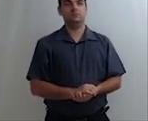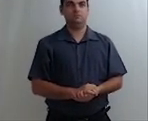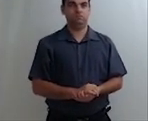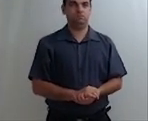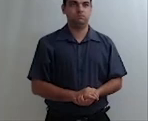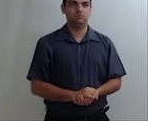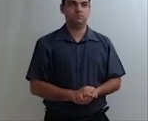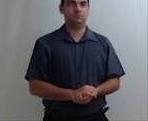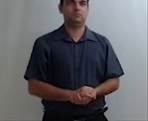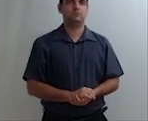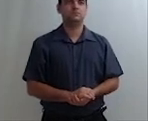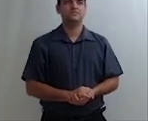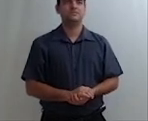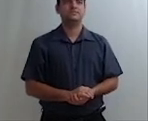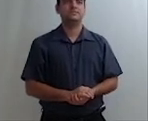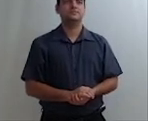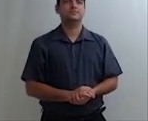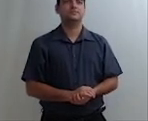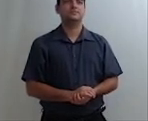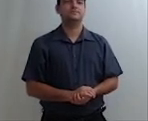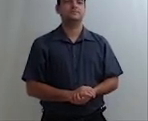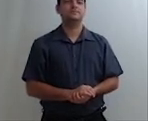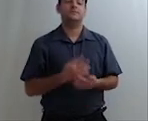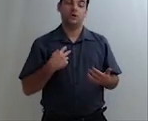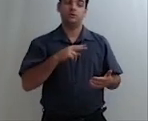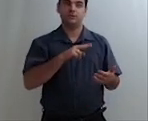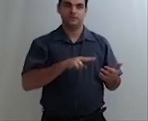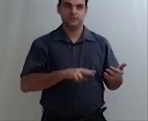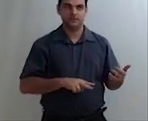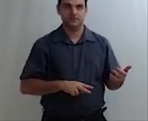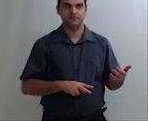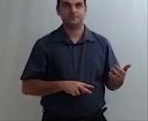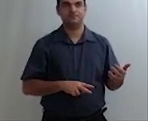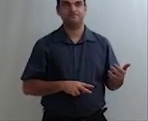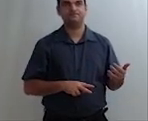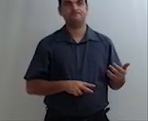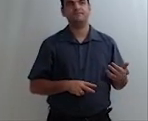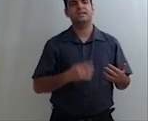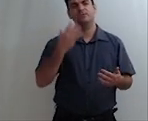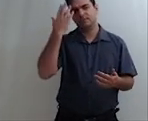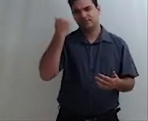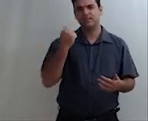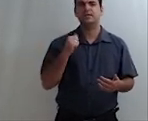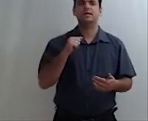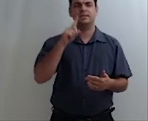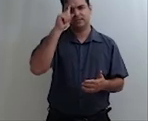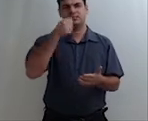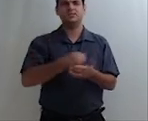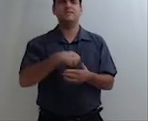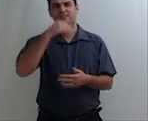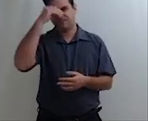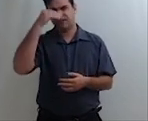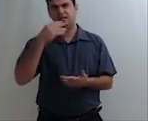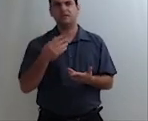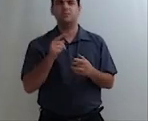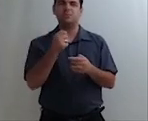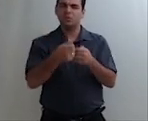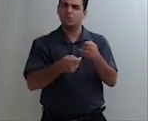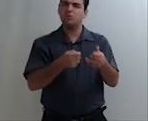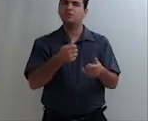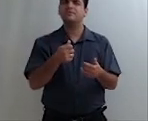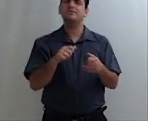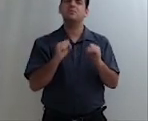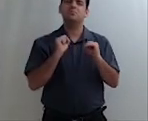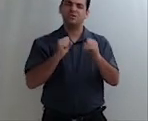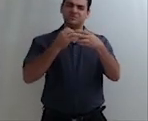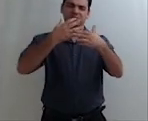relator eu entendo sim que a decisão suscinta concisa poderia se estender e